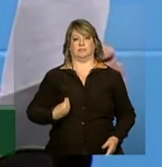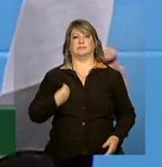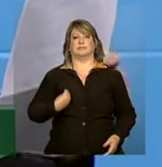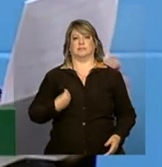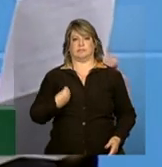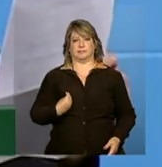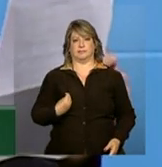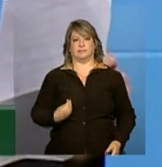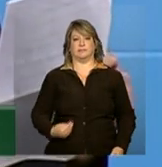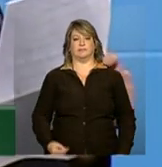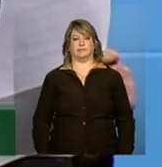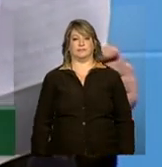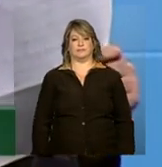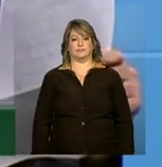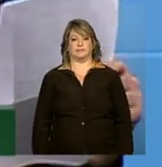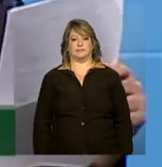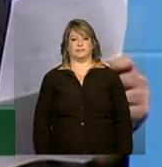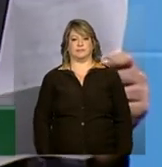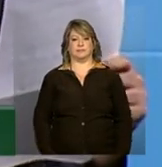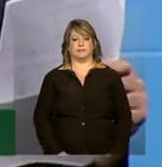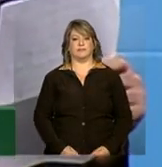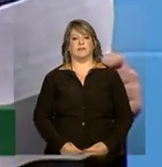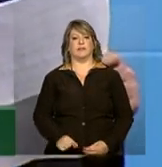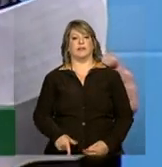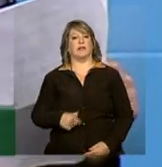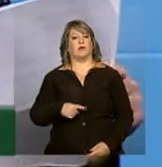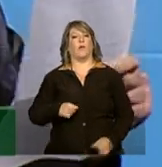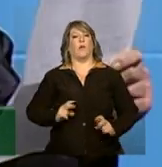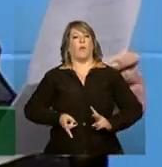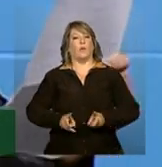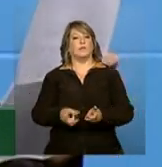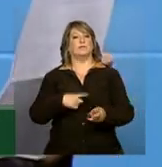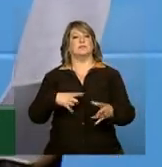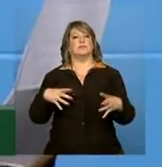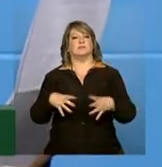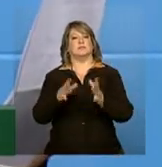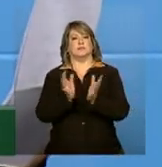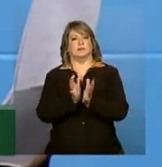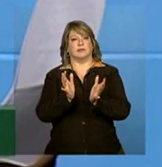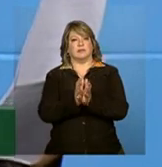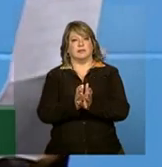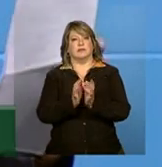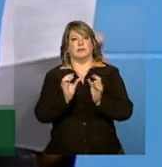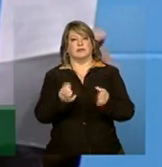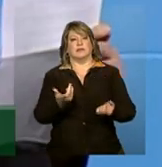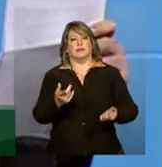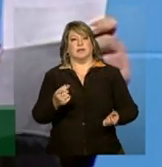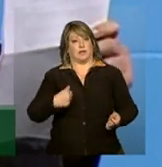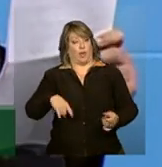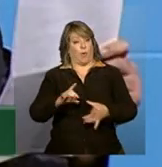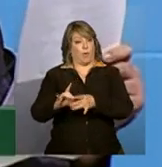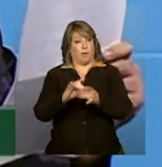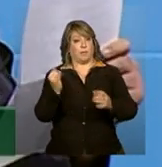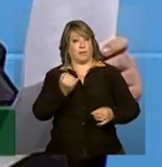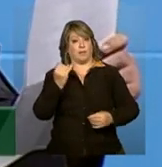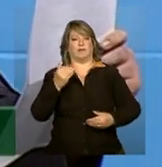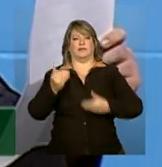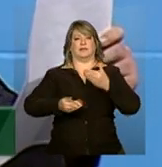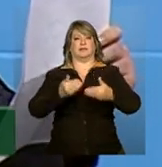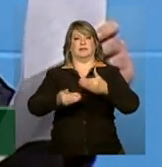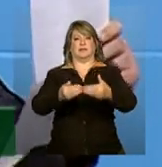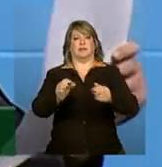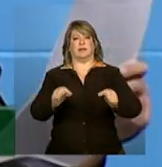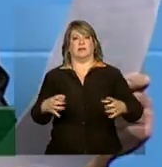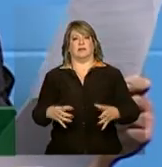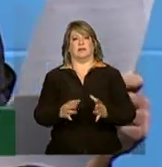implementação decisiva dessas políticas públicas continuadas, dificilmente teríamos avançado. Levantar esse tema é